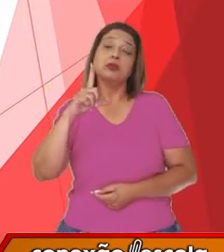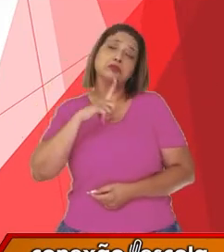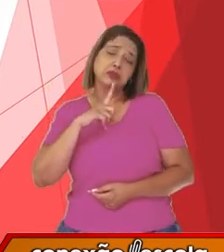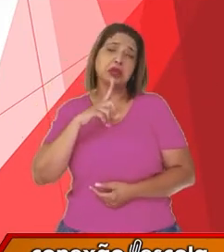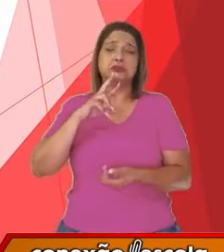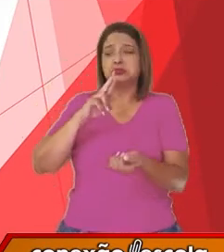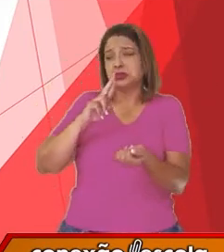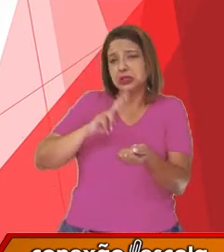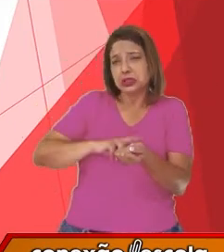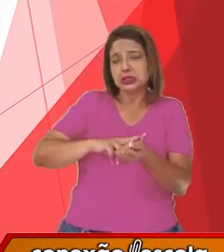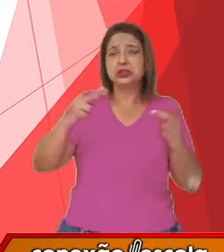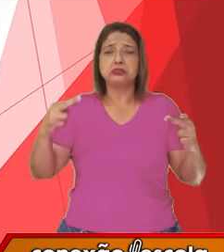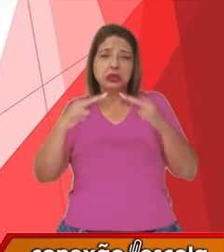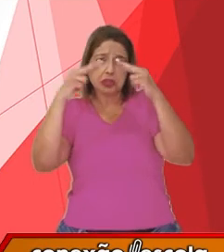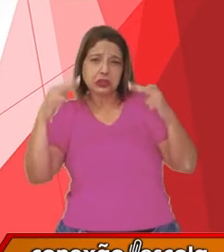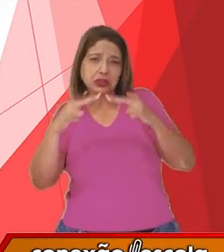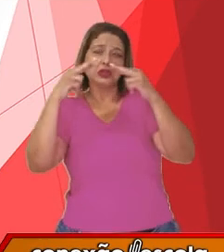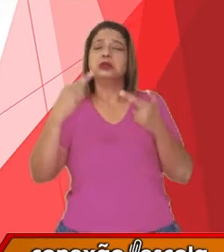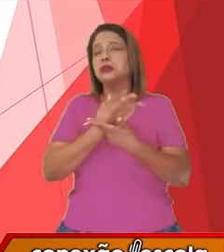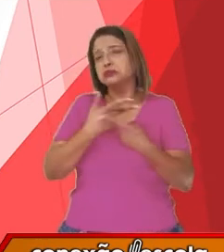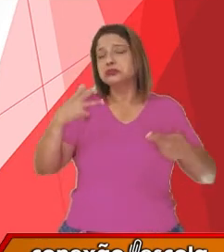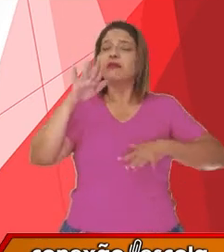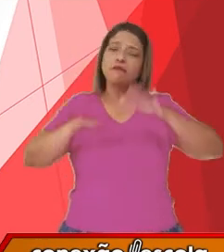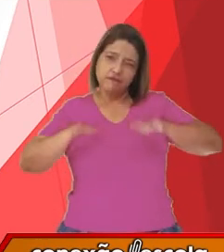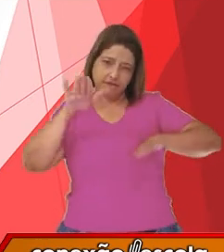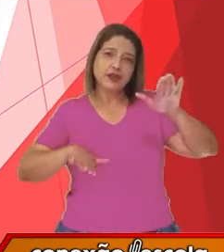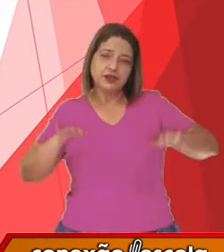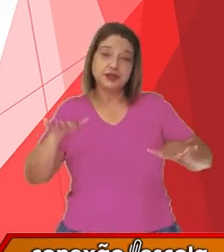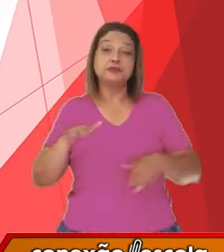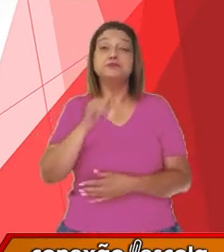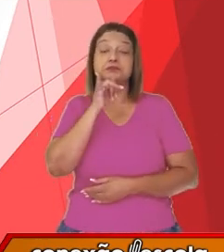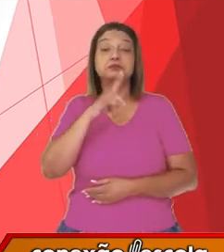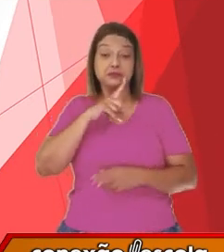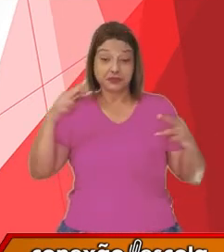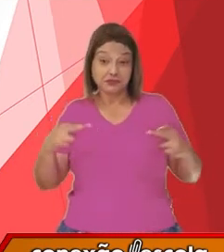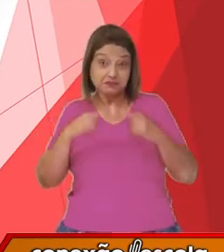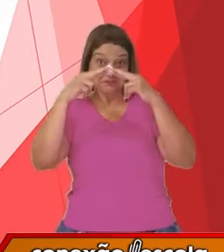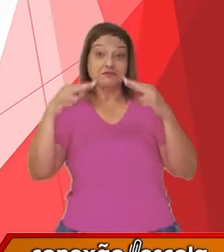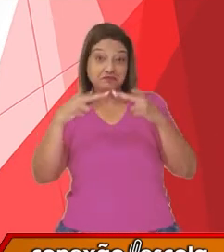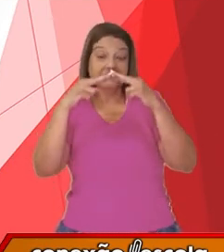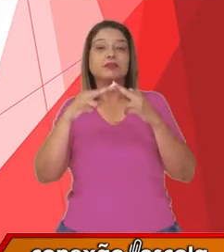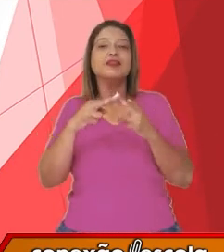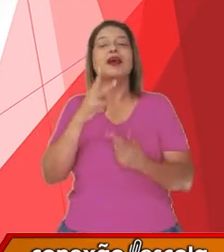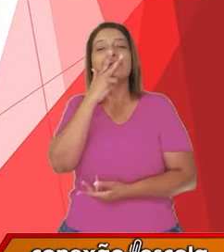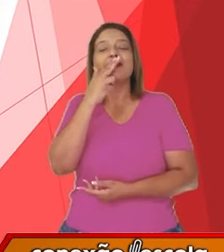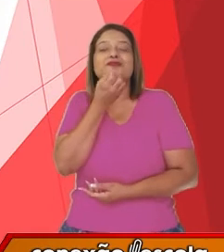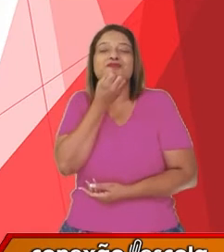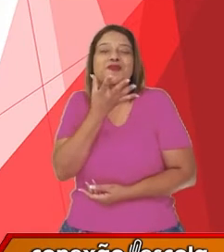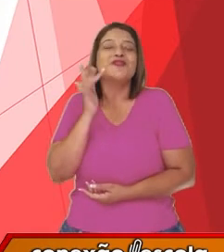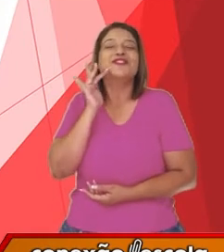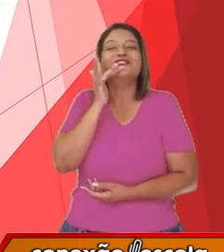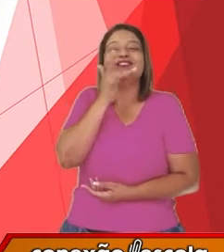não. Varia muito. É claro que um poema com rimas ele fica mais gostoso, mais